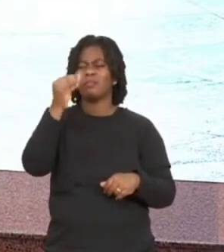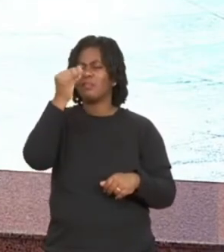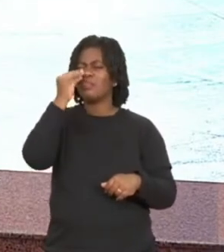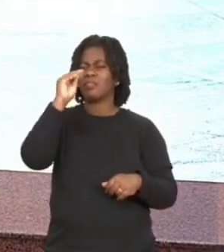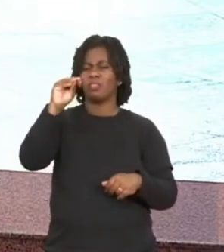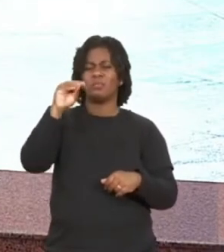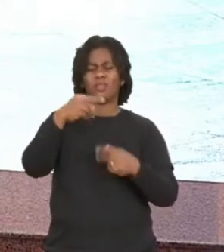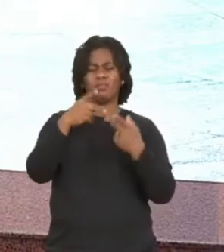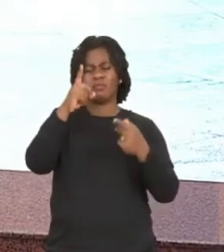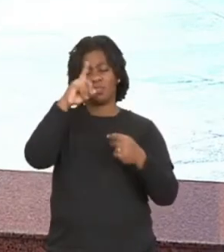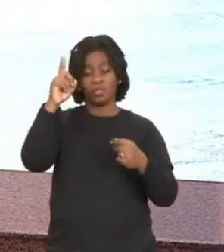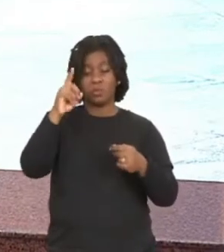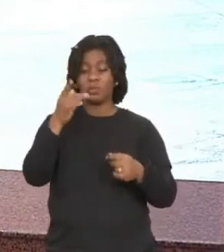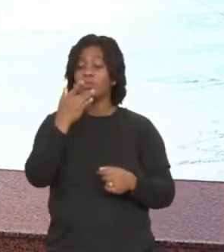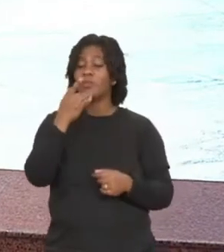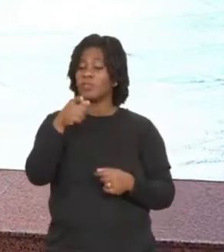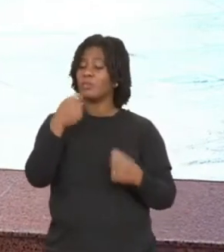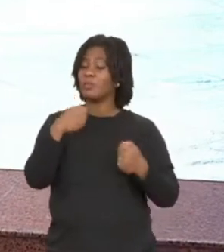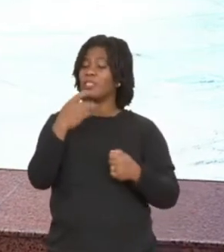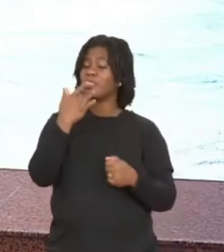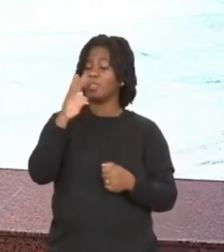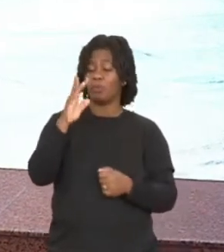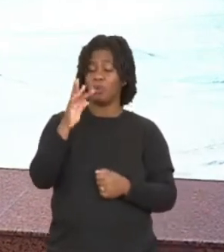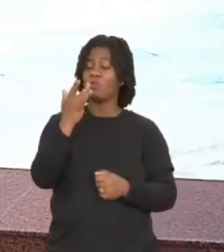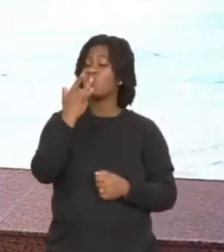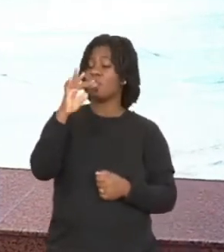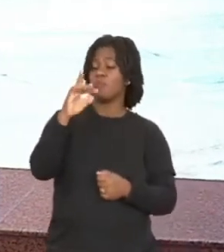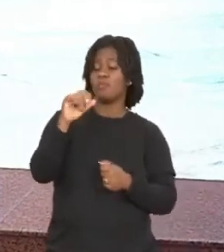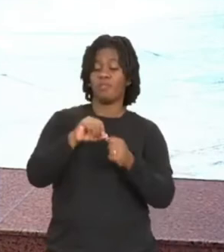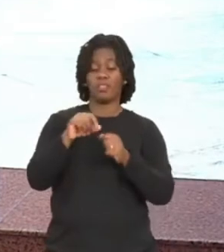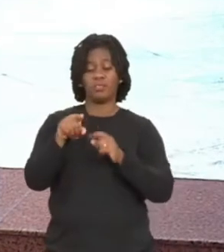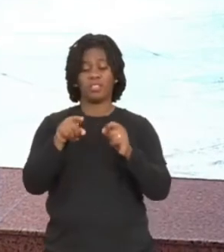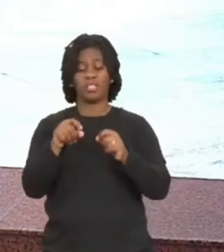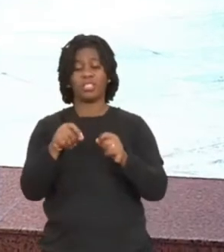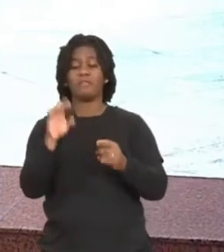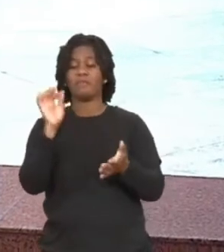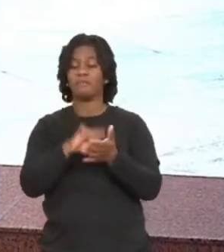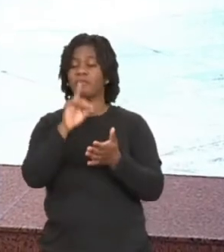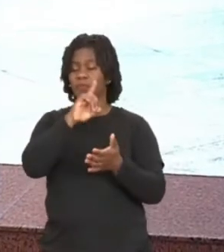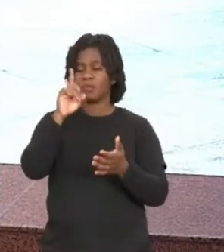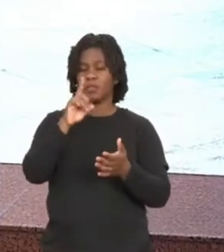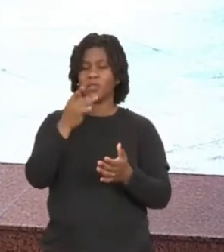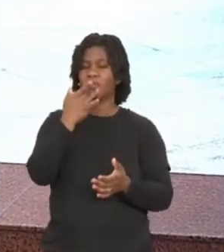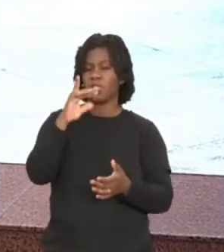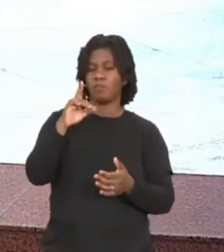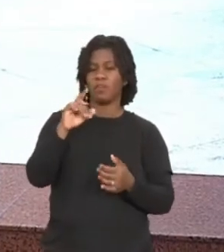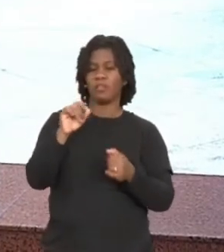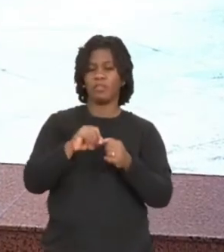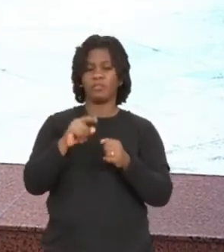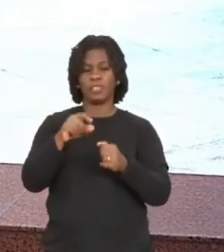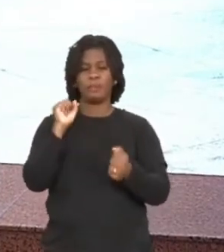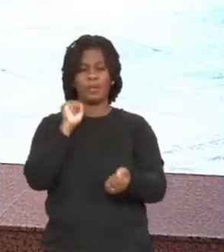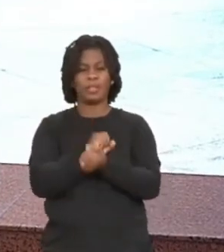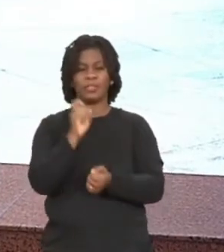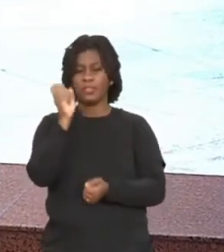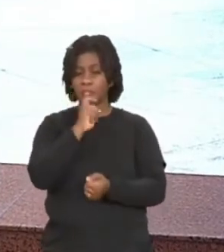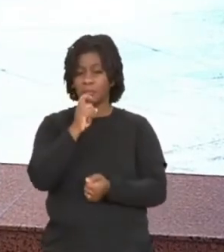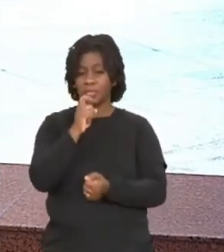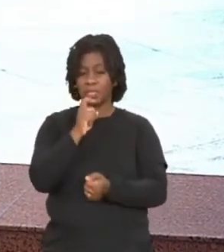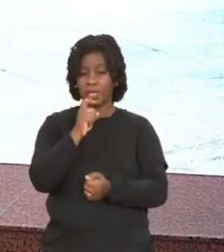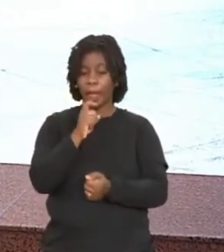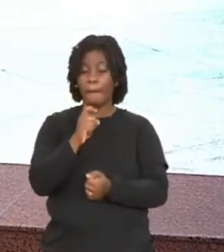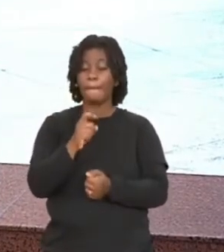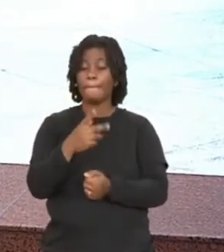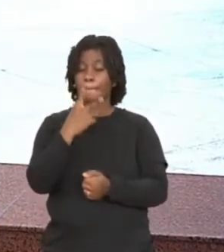O temor é que vai fazer você ser verdadeiro com Deus. O temor é que vai fazer você parar de mentir, parar de ser um aqui dentro e outro